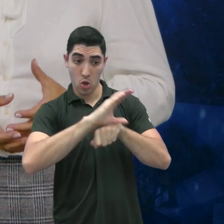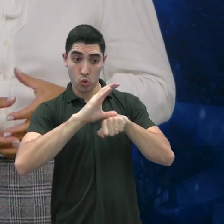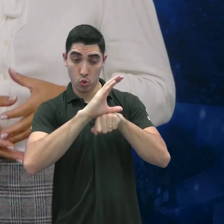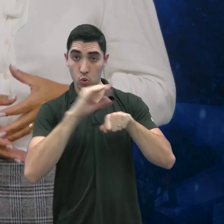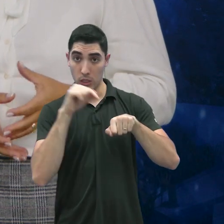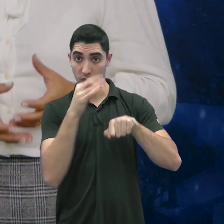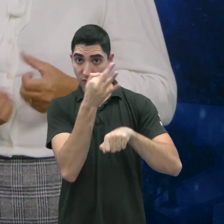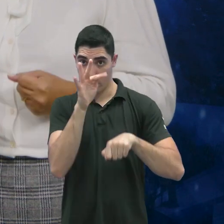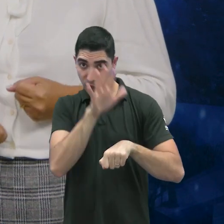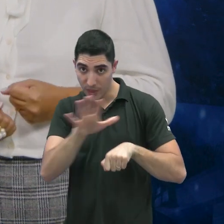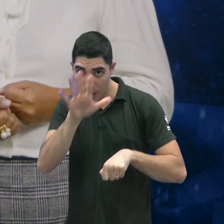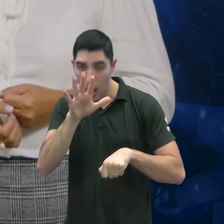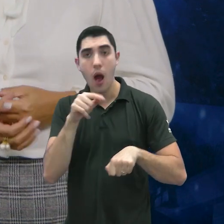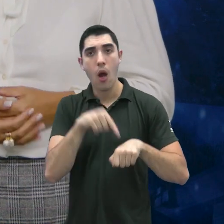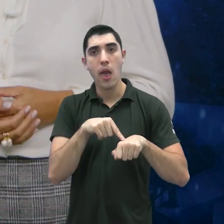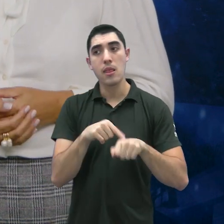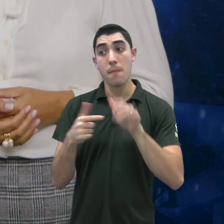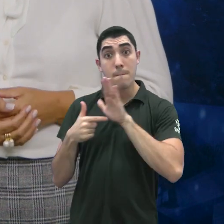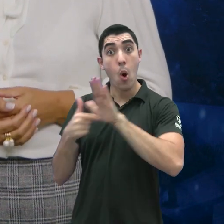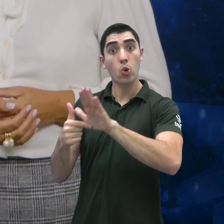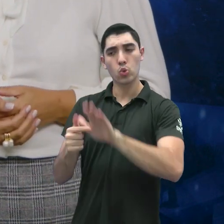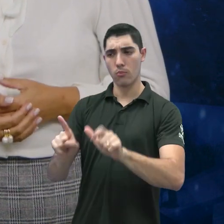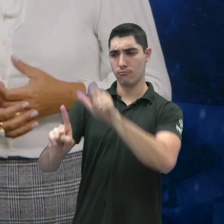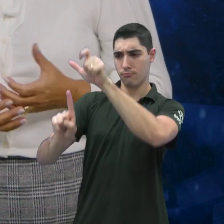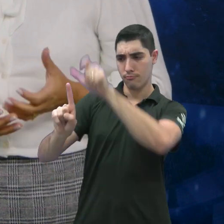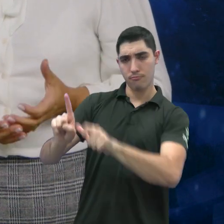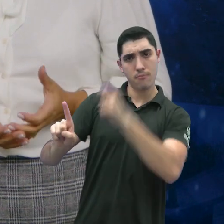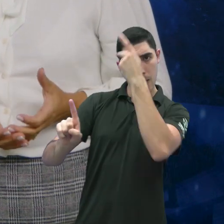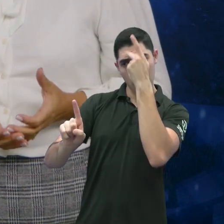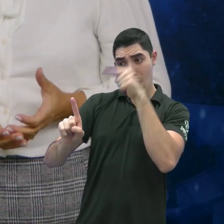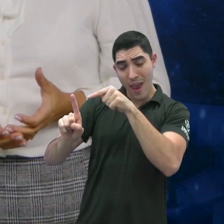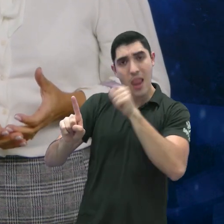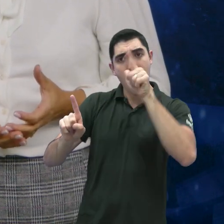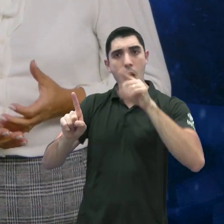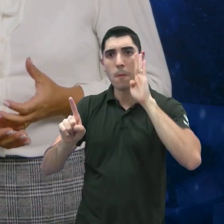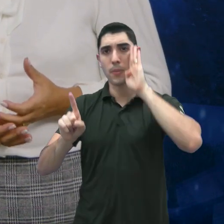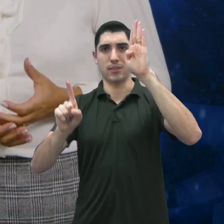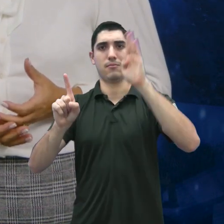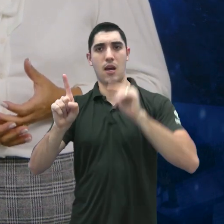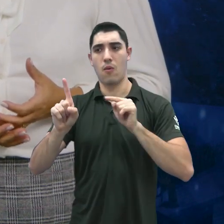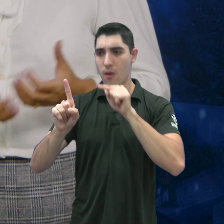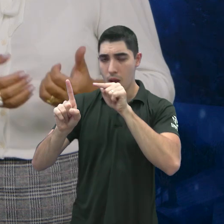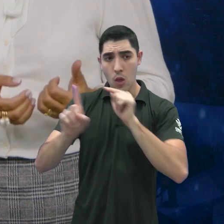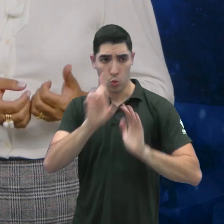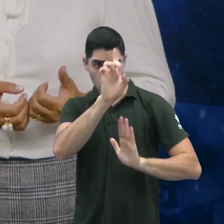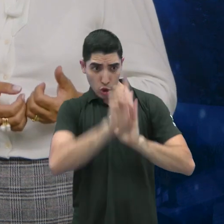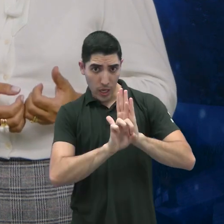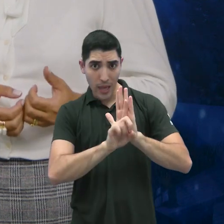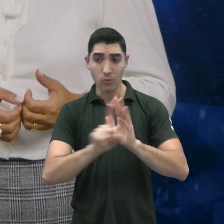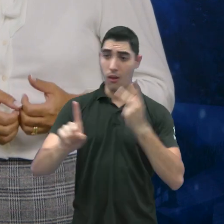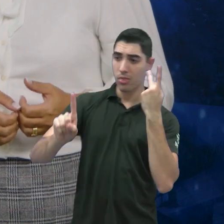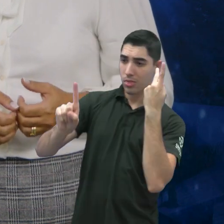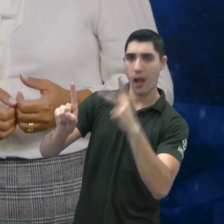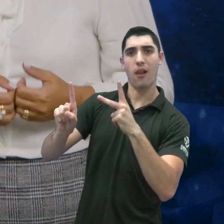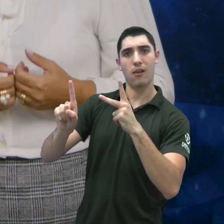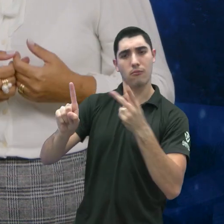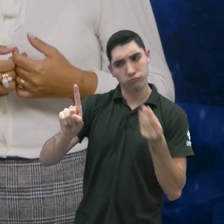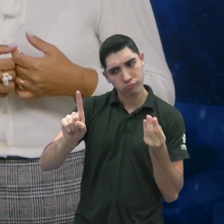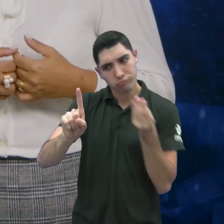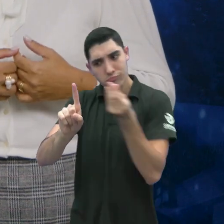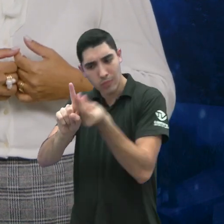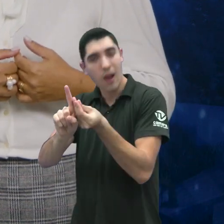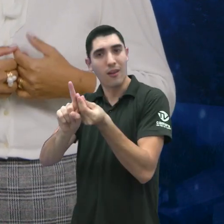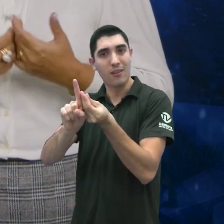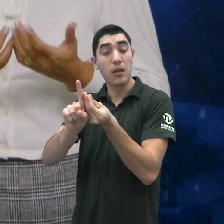Federal, ela trouxe o homem para o centro dos direitos. E a reforma trabalhista,